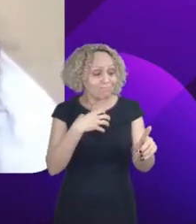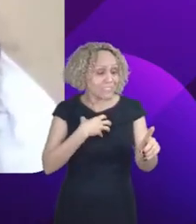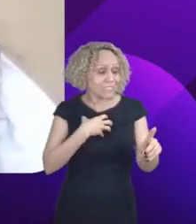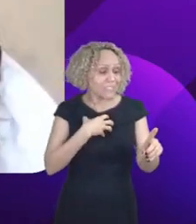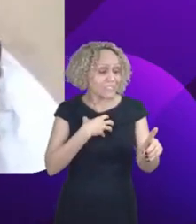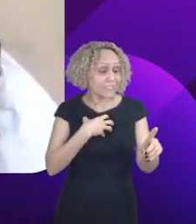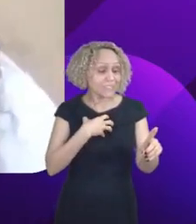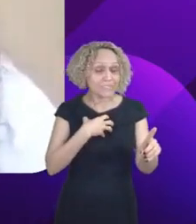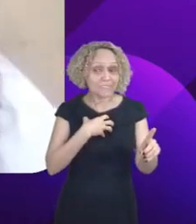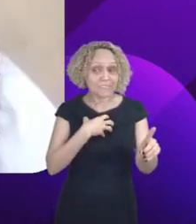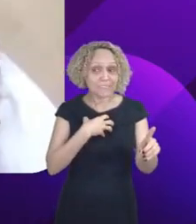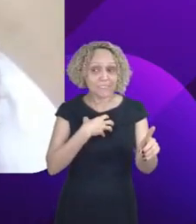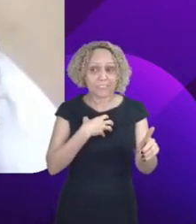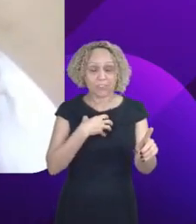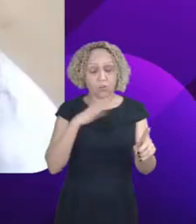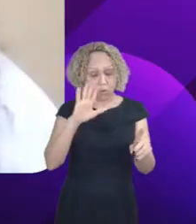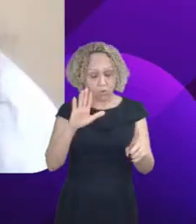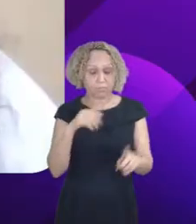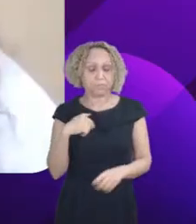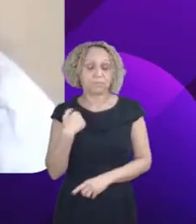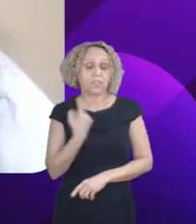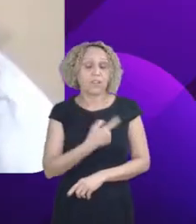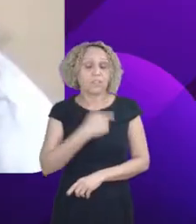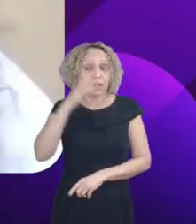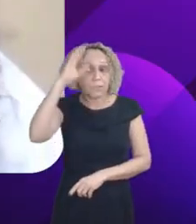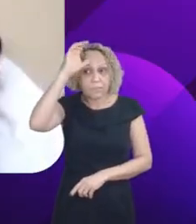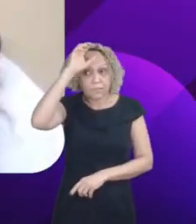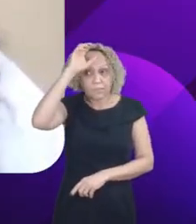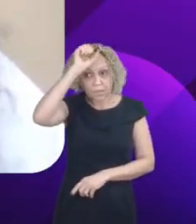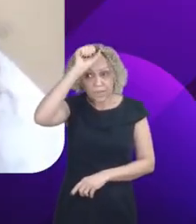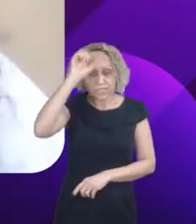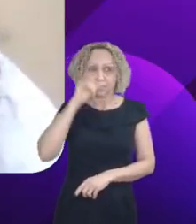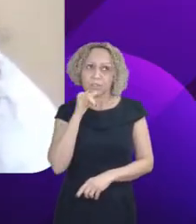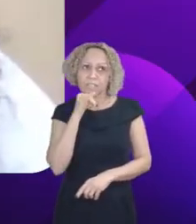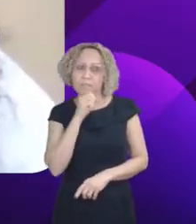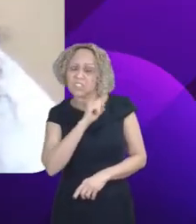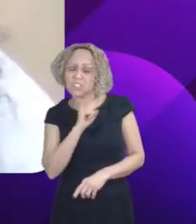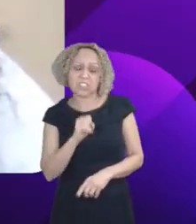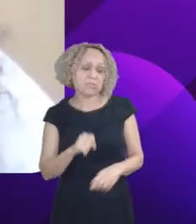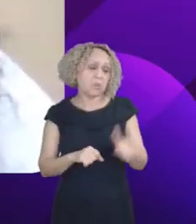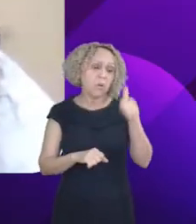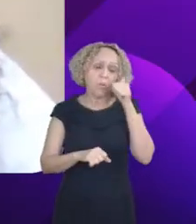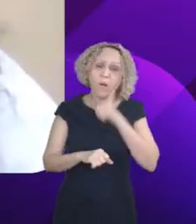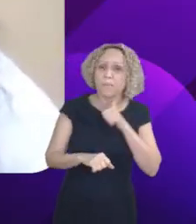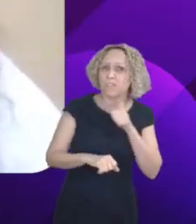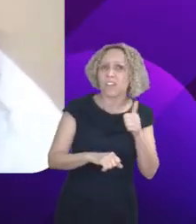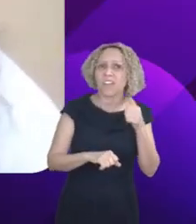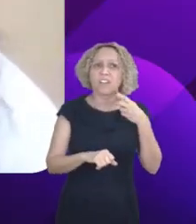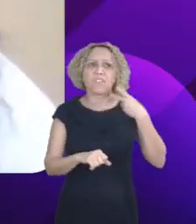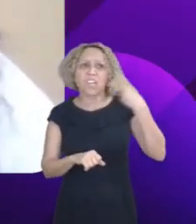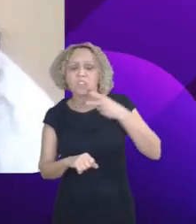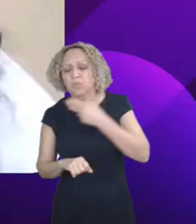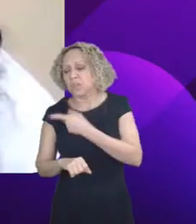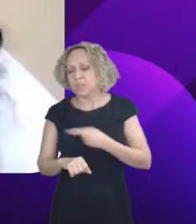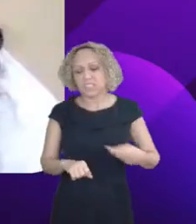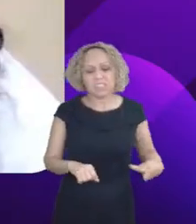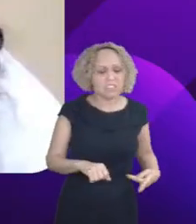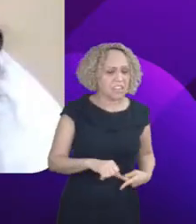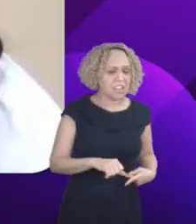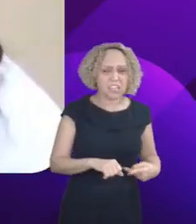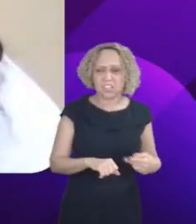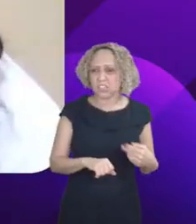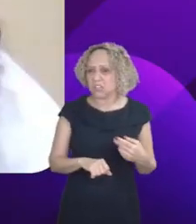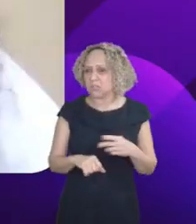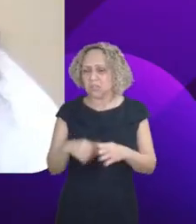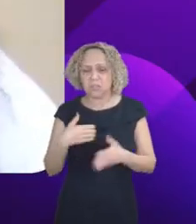gente está brilhando, quando uma mulher é presidente da República, é governadora de Estado, é vereadora, é presidente da Câmara,